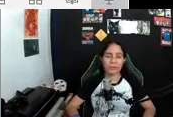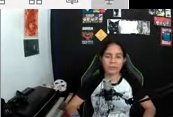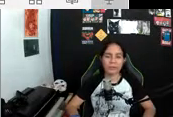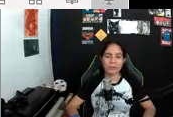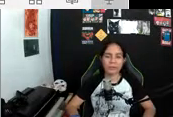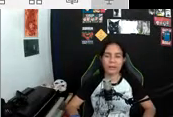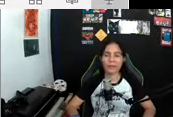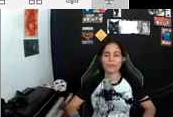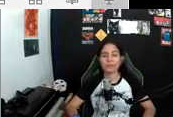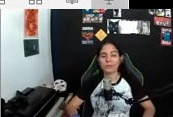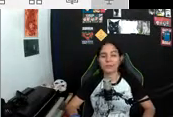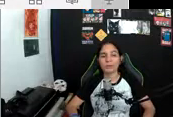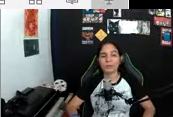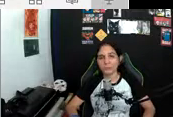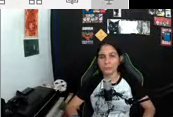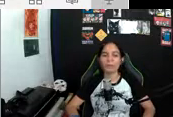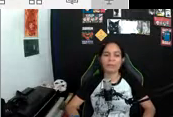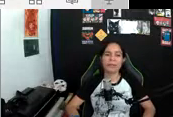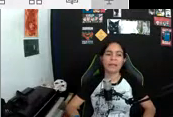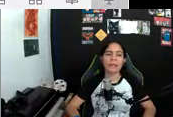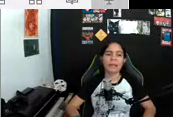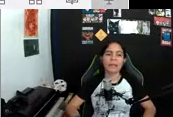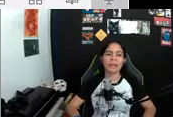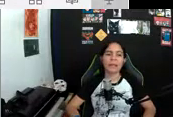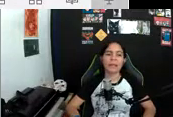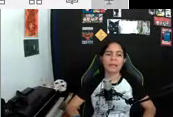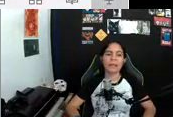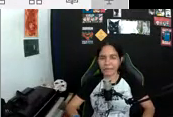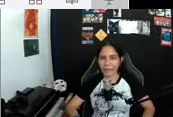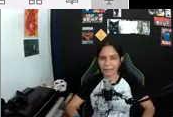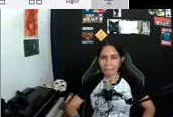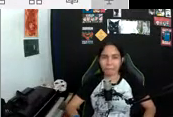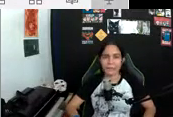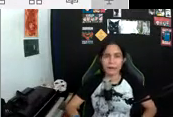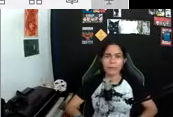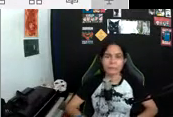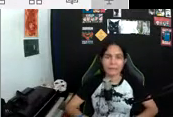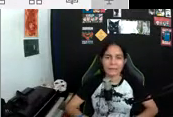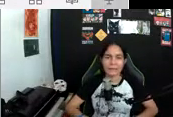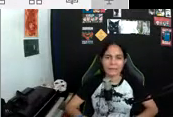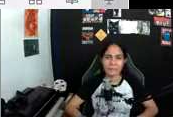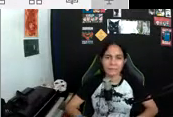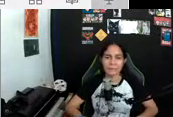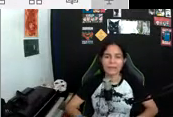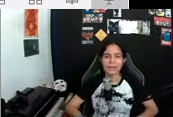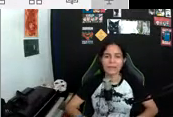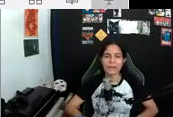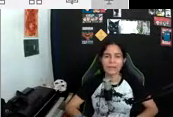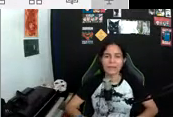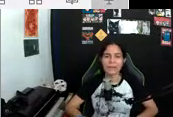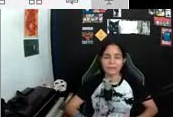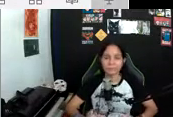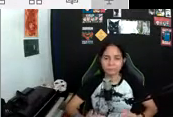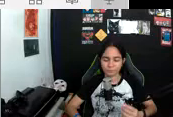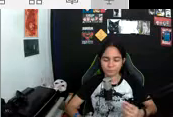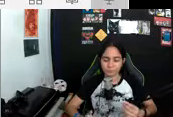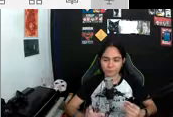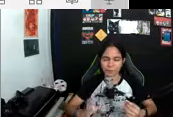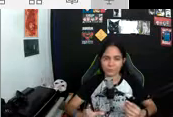qualidade de vida dos empregados, de suas famílias e da comunidade. Então, essa responsabilidade